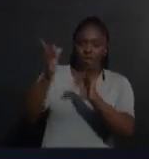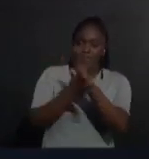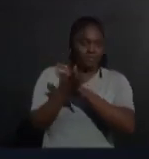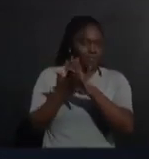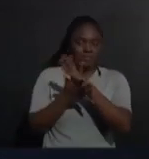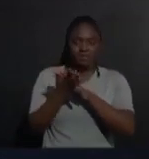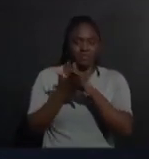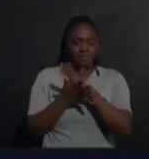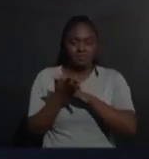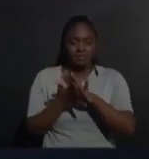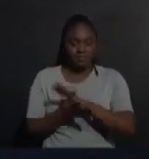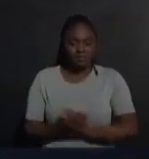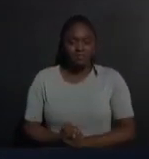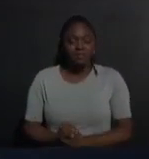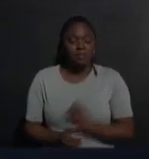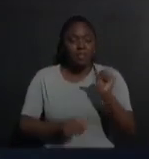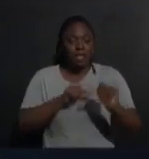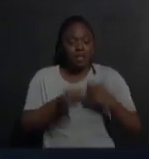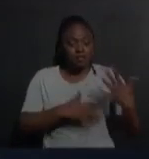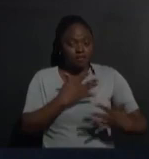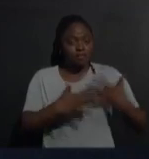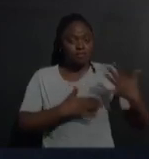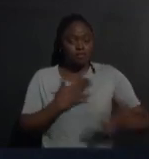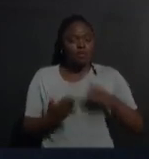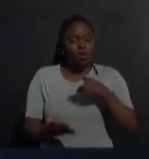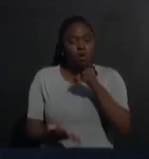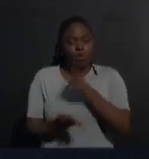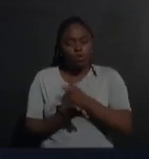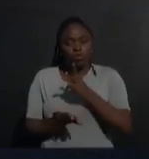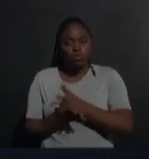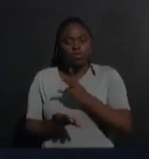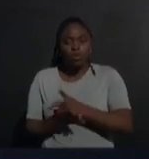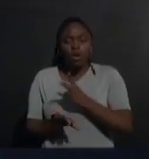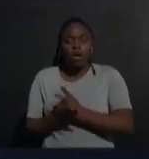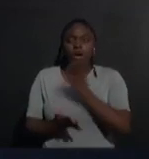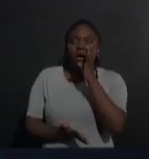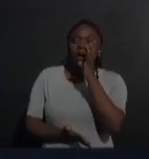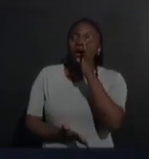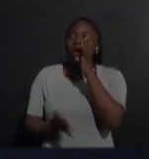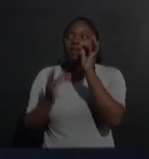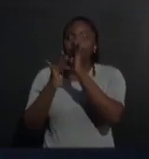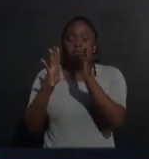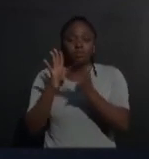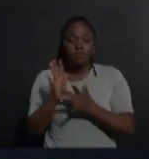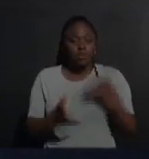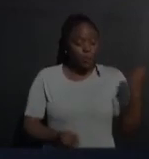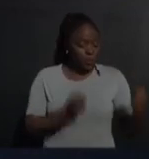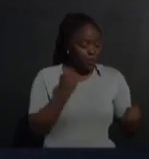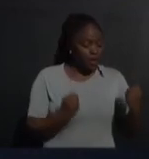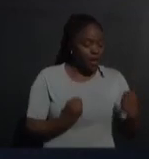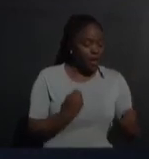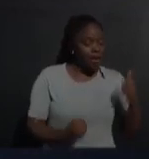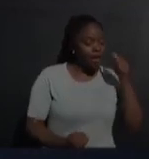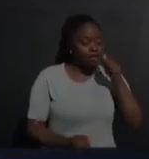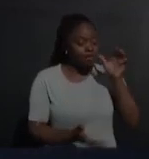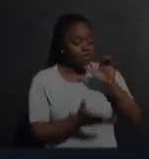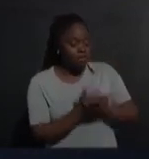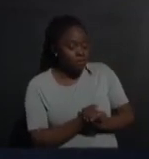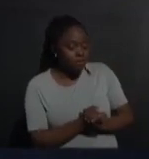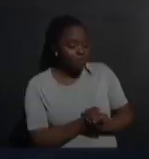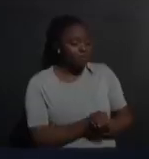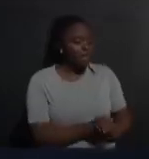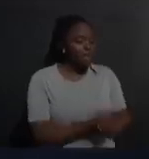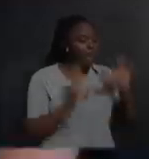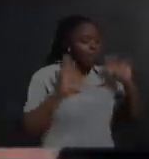dá. Avivamento é quando você continua chocado com Jesus, e o carro é só legal, a esposa é só legal,